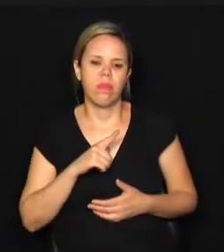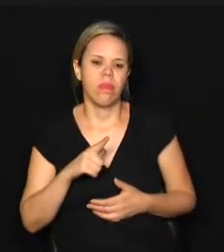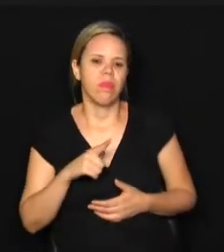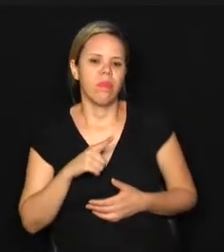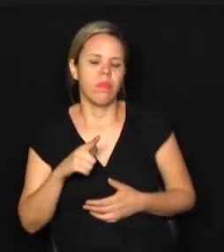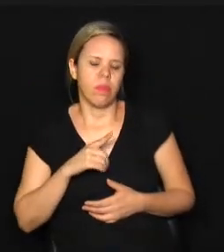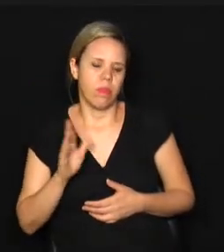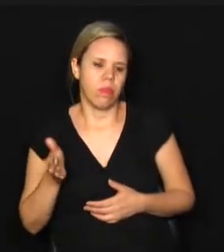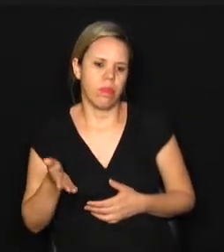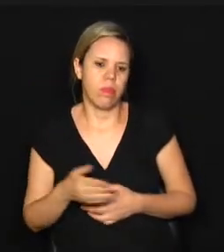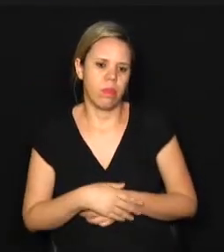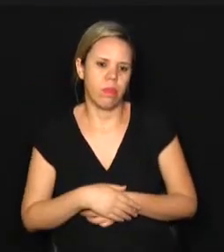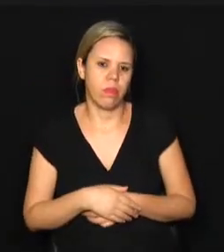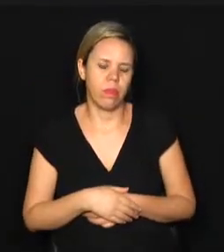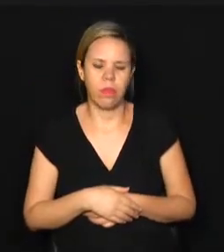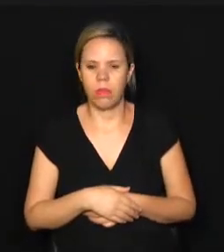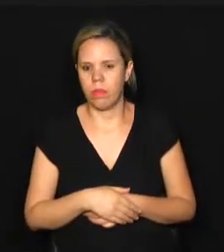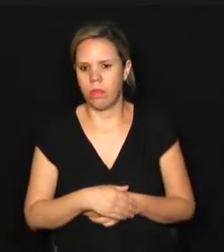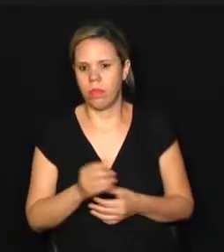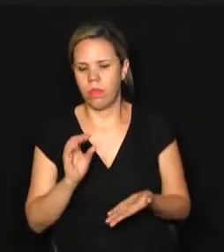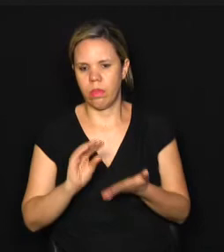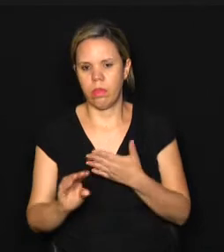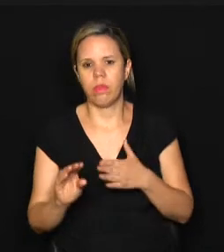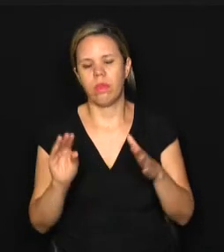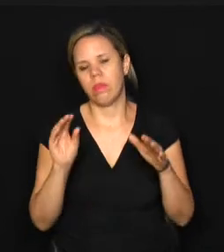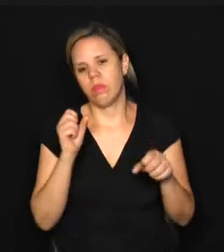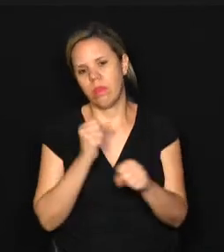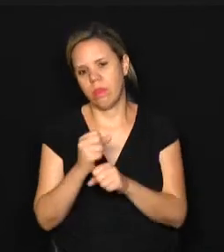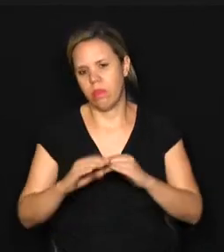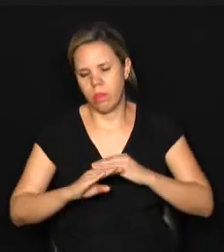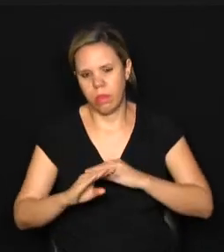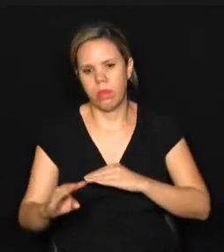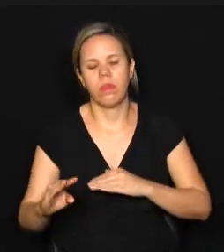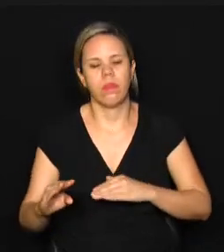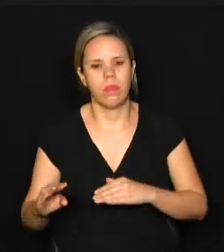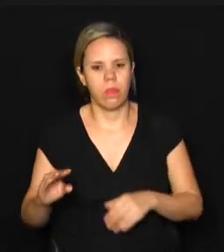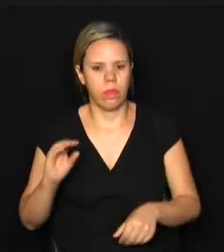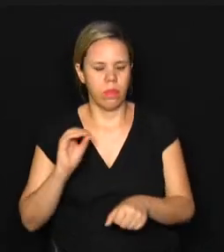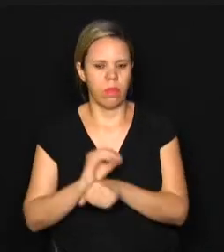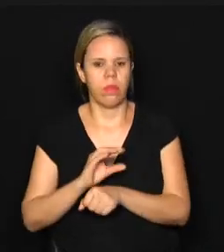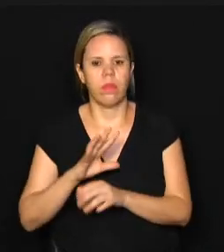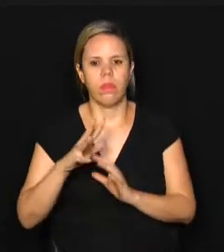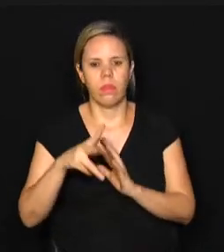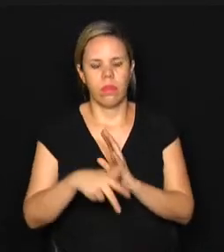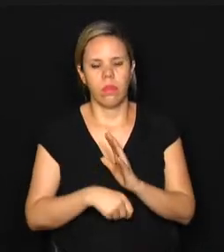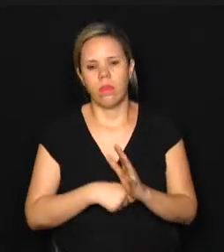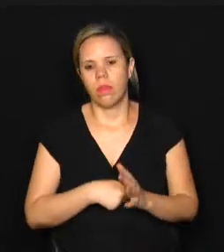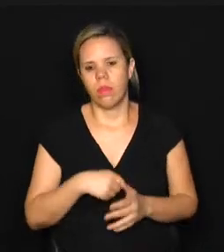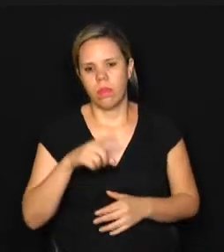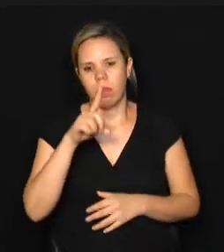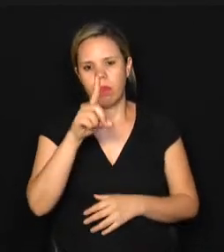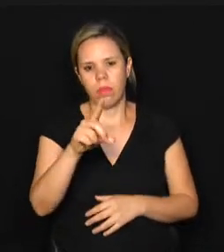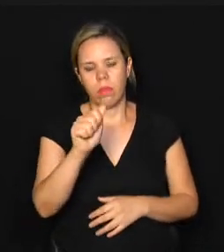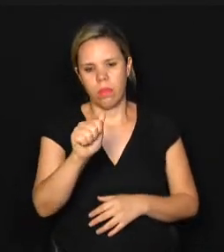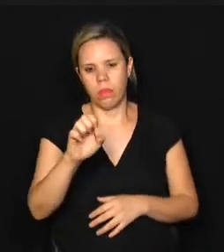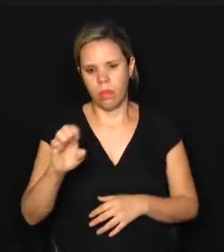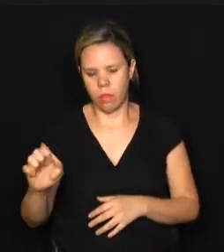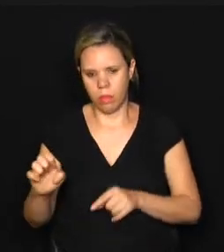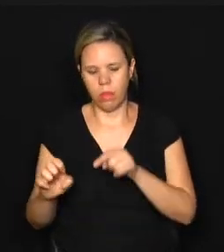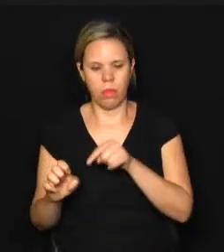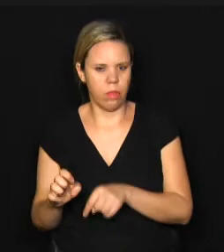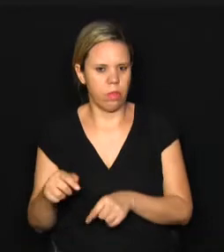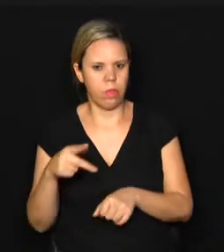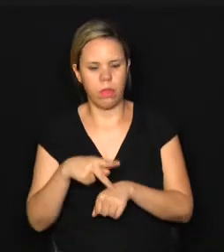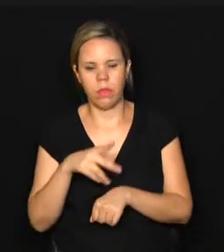já existe, né, investir em saneamento básico, proteção ao meio ambiente, o DAE, no nosso caso aqui de Pedreira,